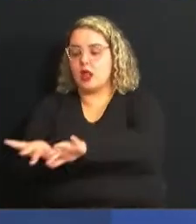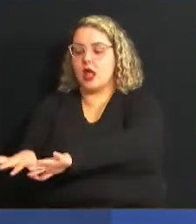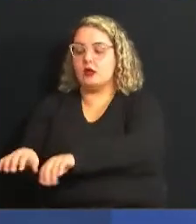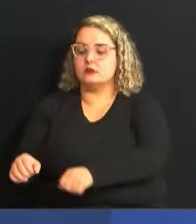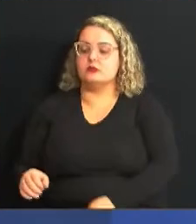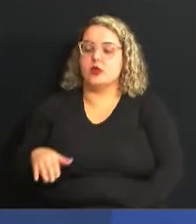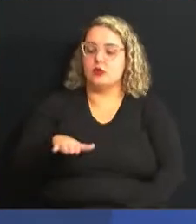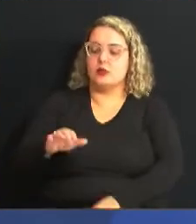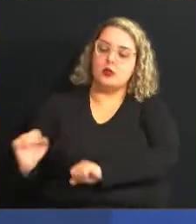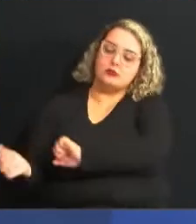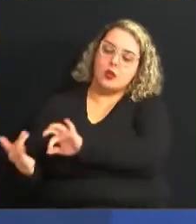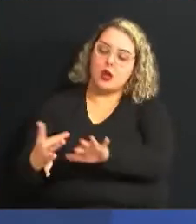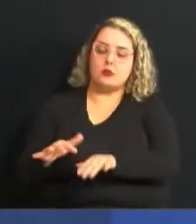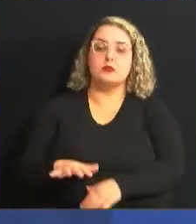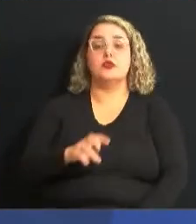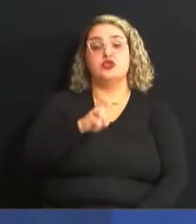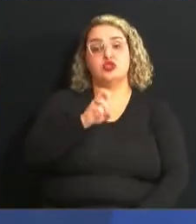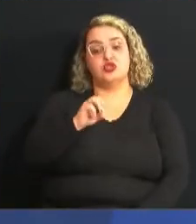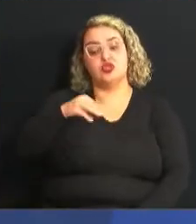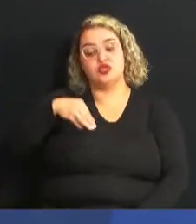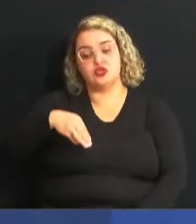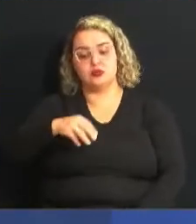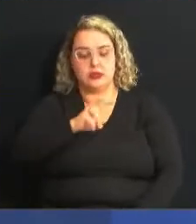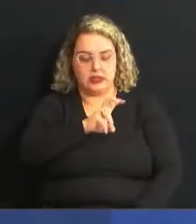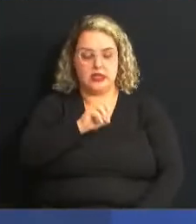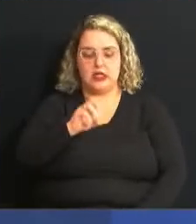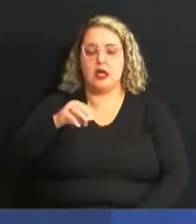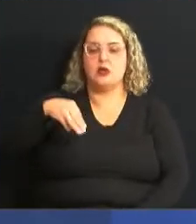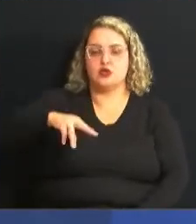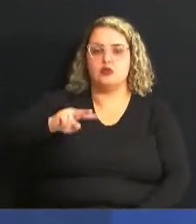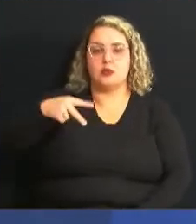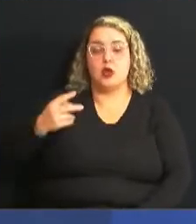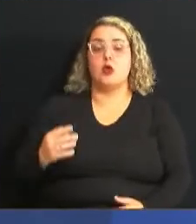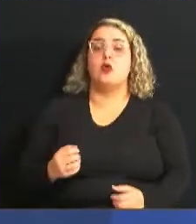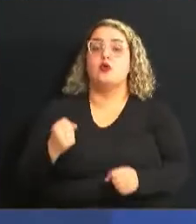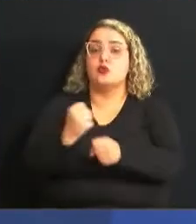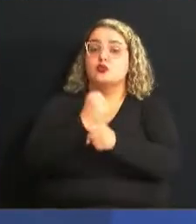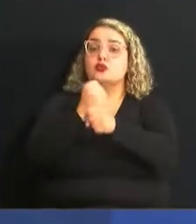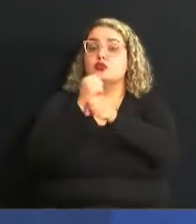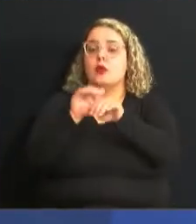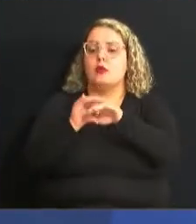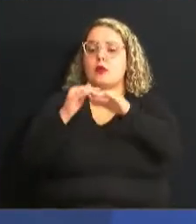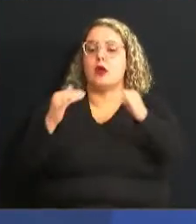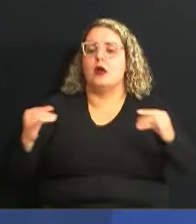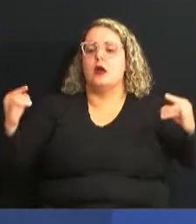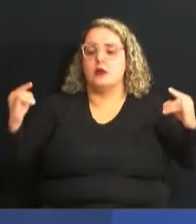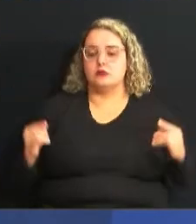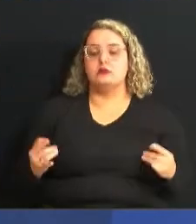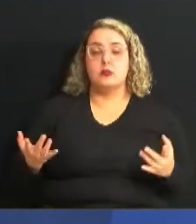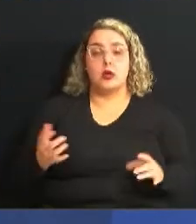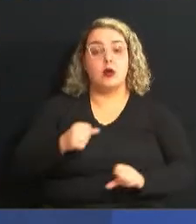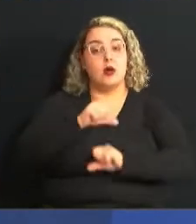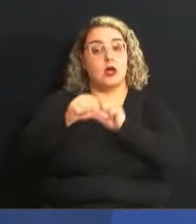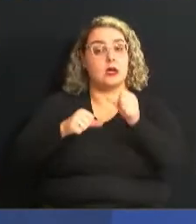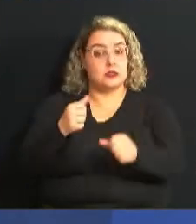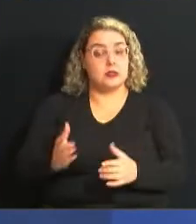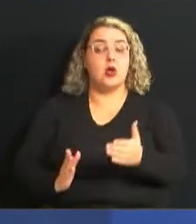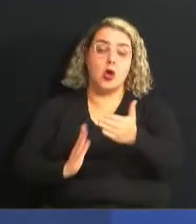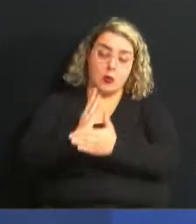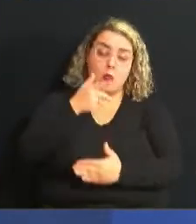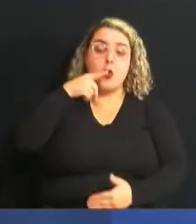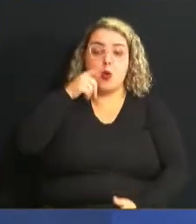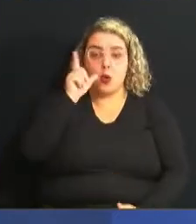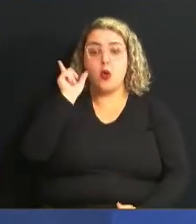500 metros quadrados de área total construída coberta do imóvel. E com essa alteração que foi aprovada ontem,